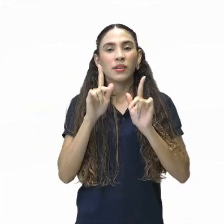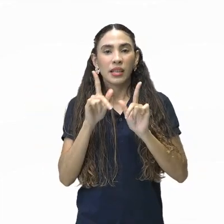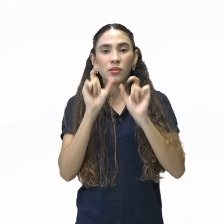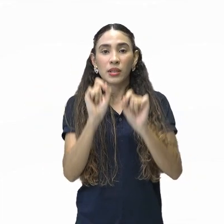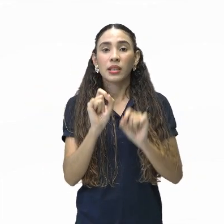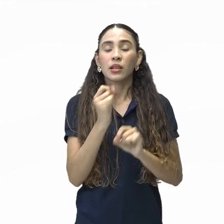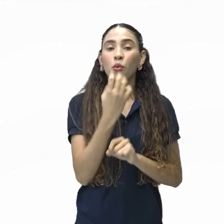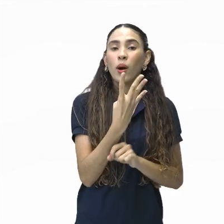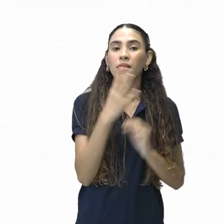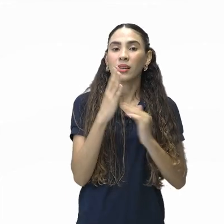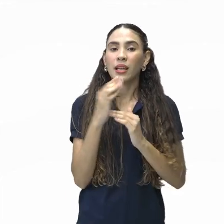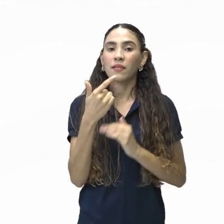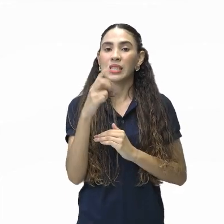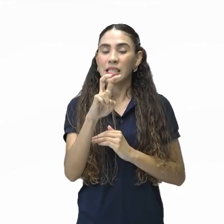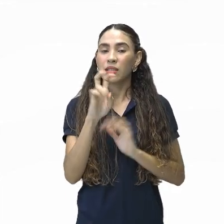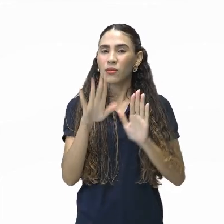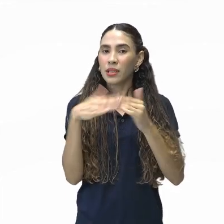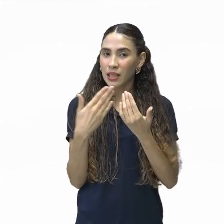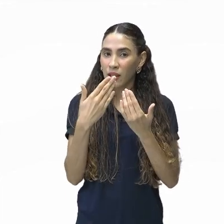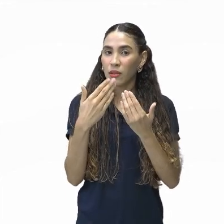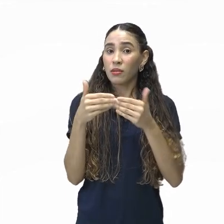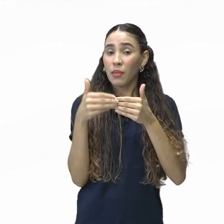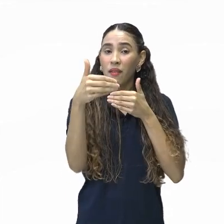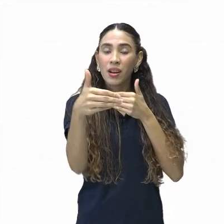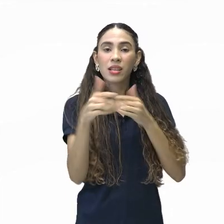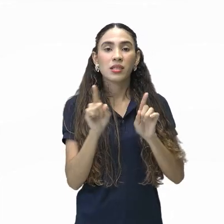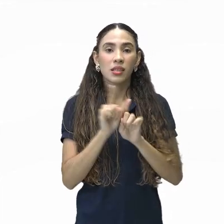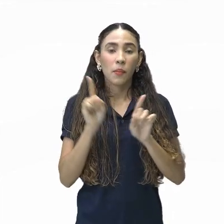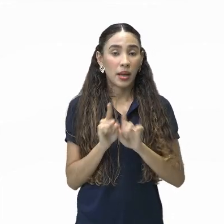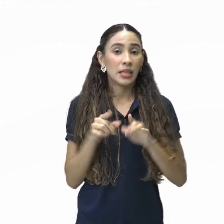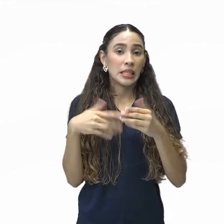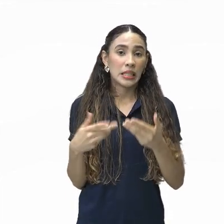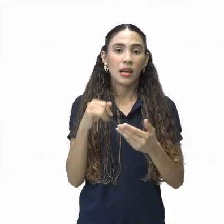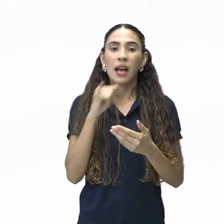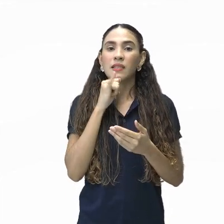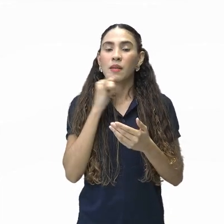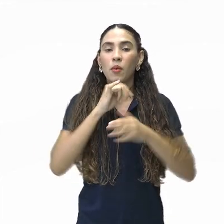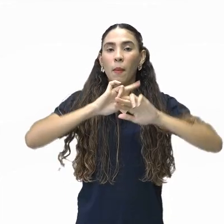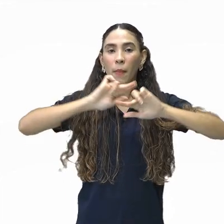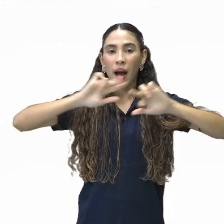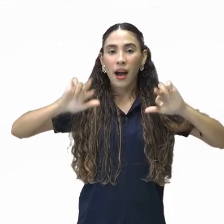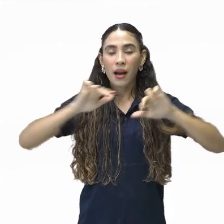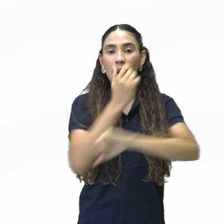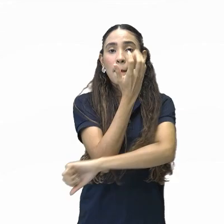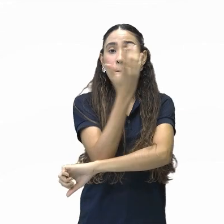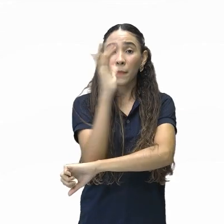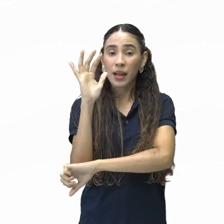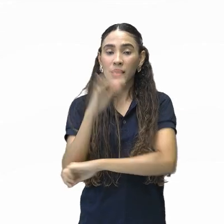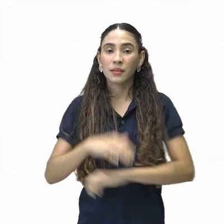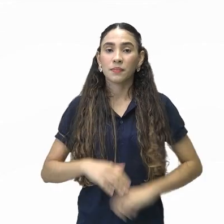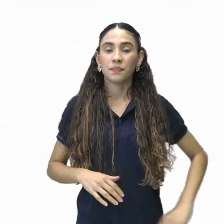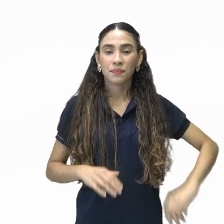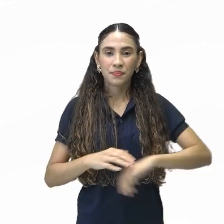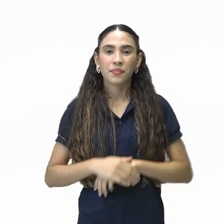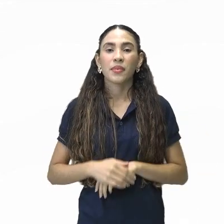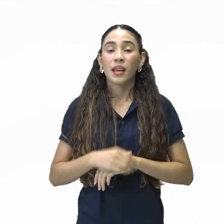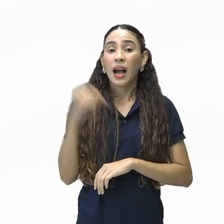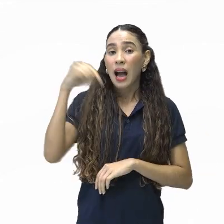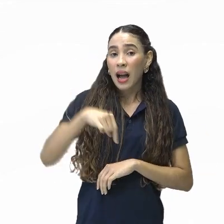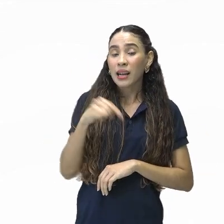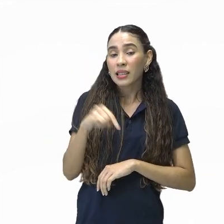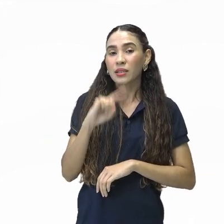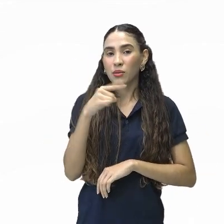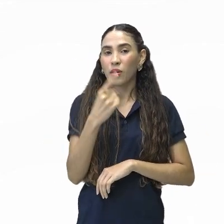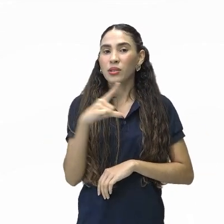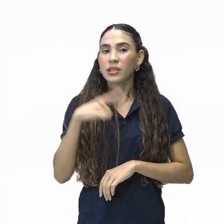a 25. Então, olha só como a gente está bem à frente aí em termos, né, de diversidade de plantas. Enquanto aqui na nossa região nós